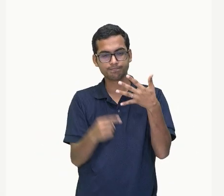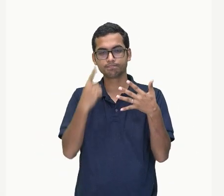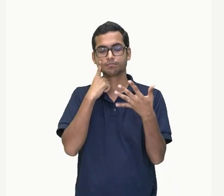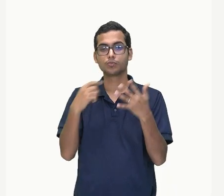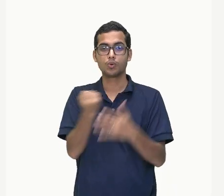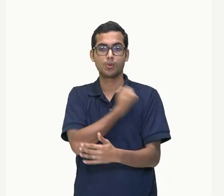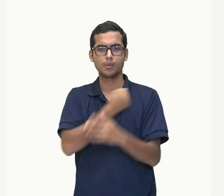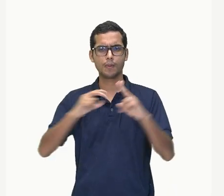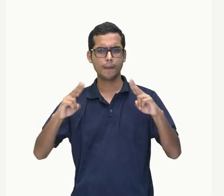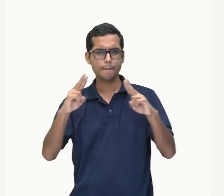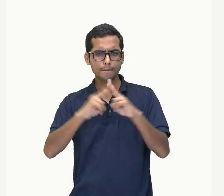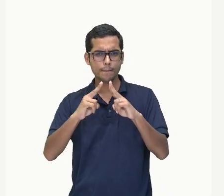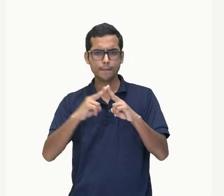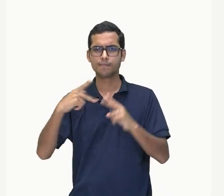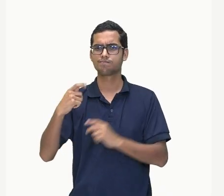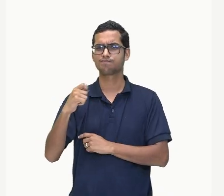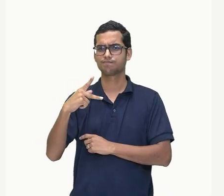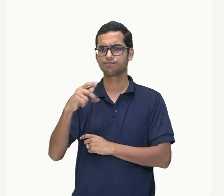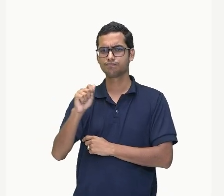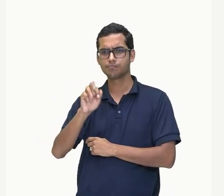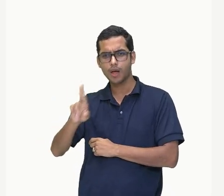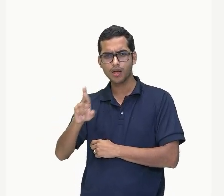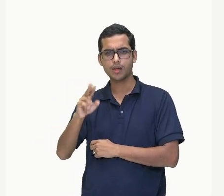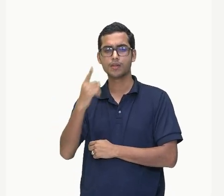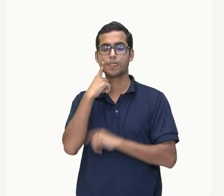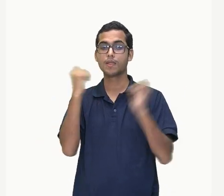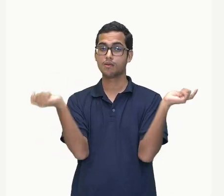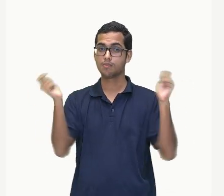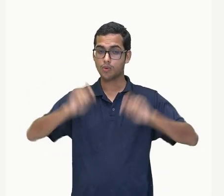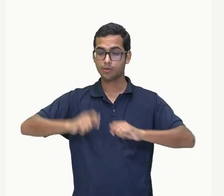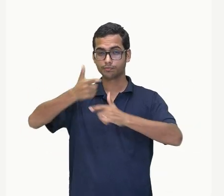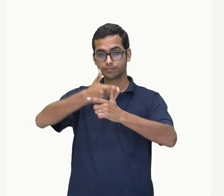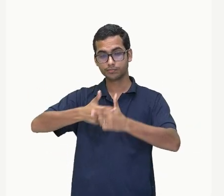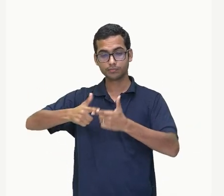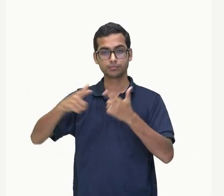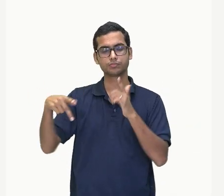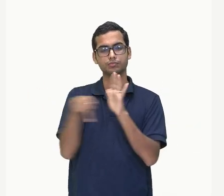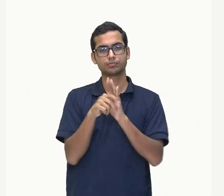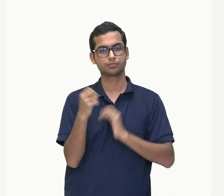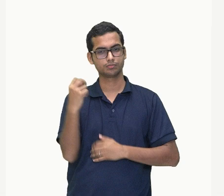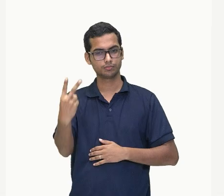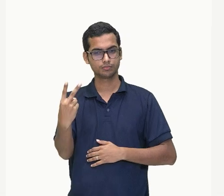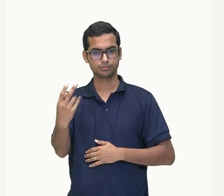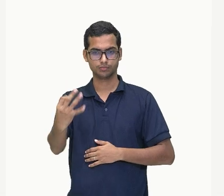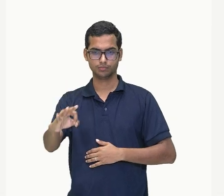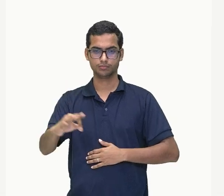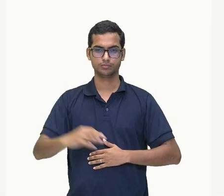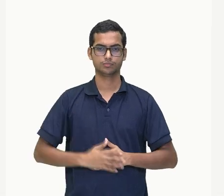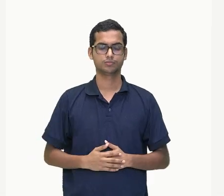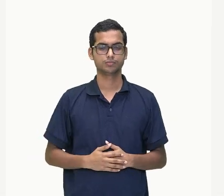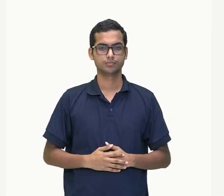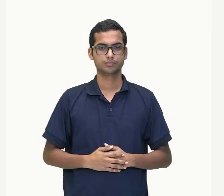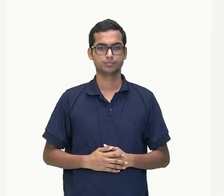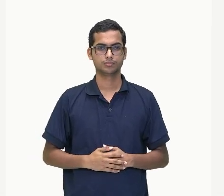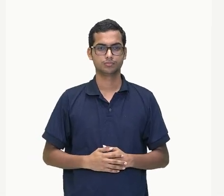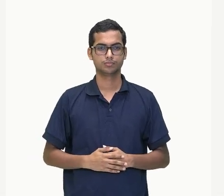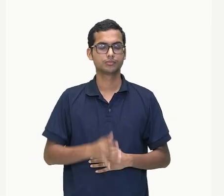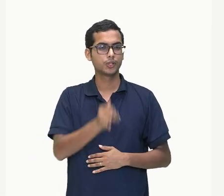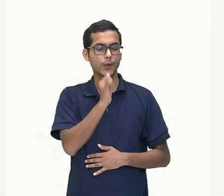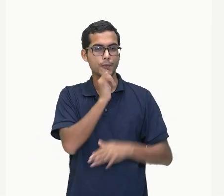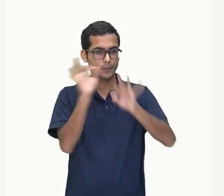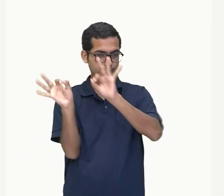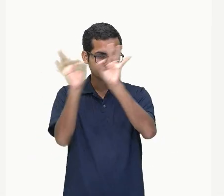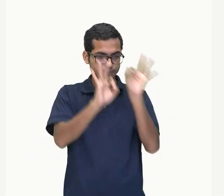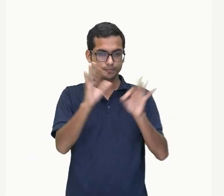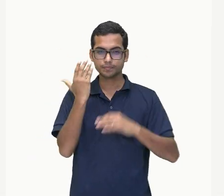par, o que significa que ele é divisível por 2, desculpa. Tá bom? Como aqui, por exemplo,